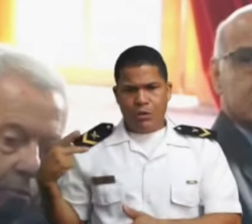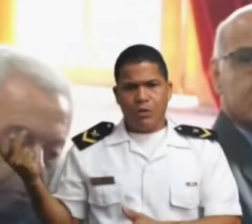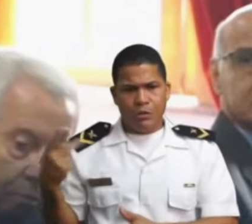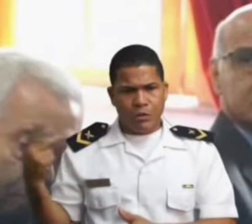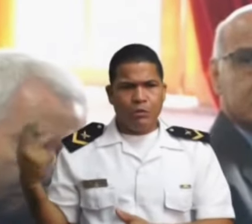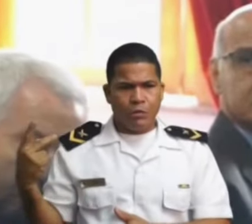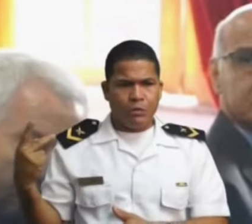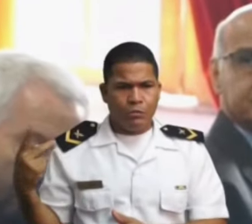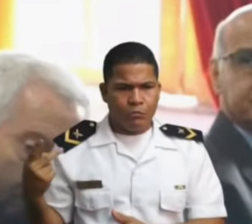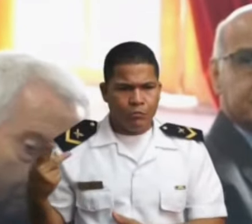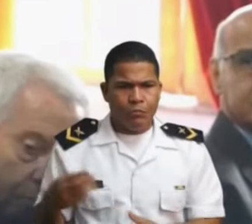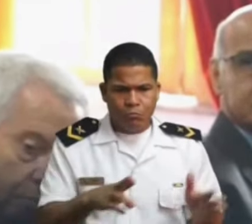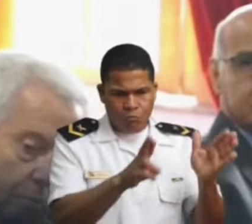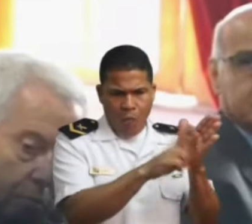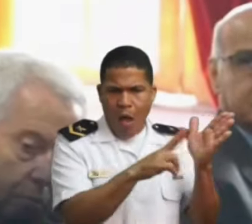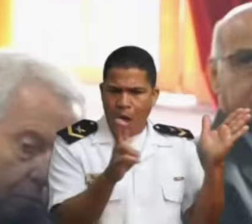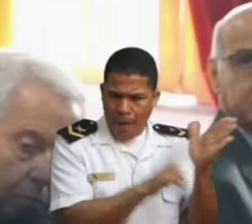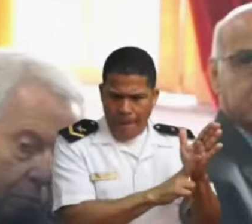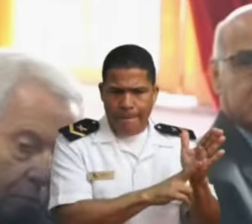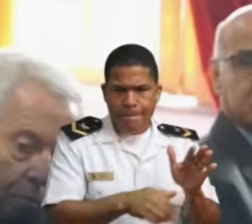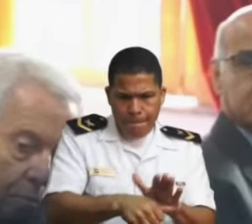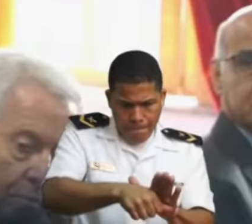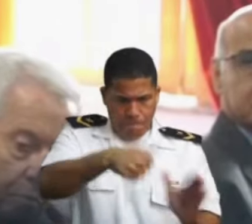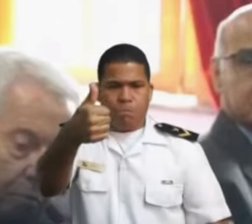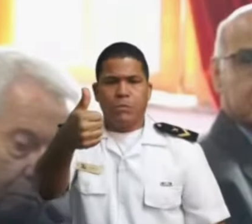respeitoso como regra primária.